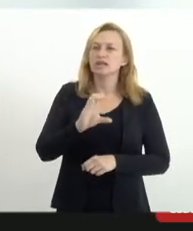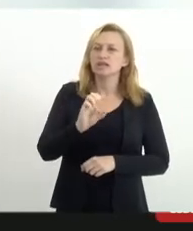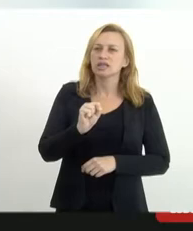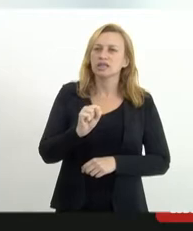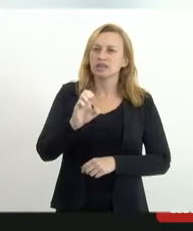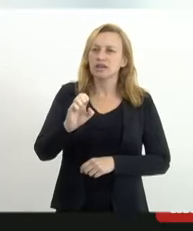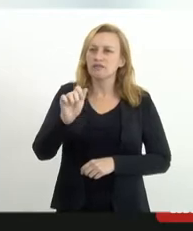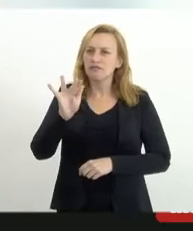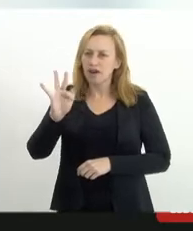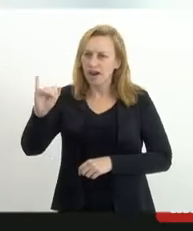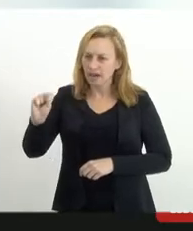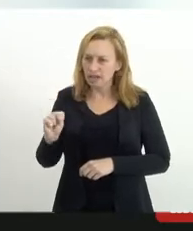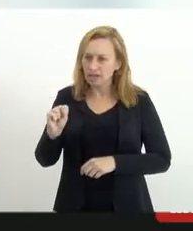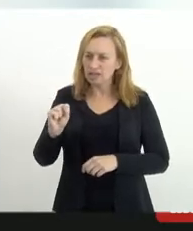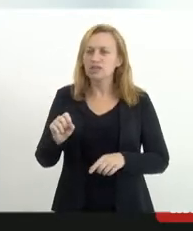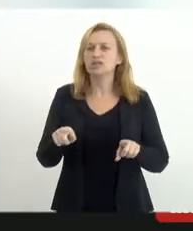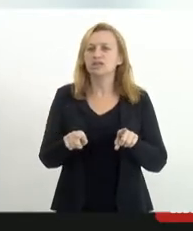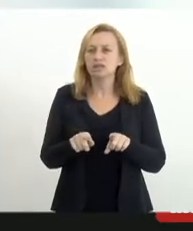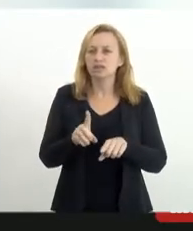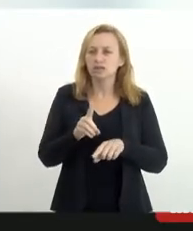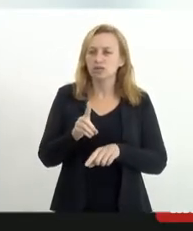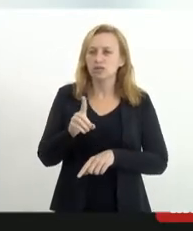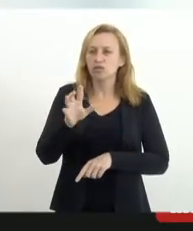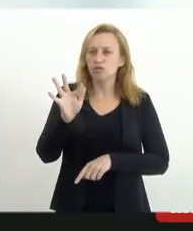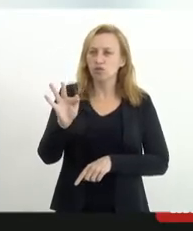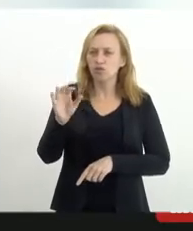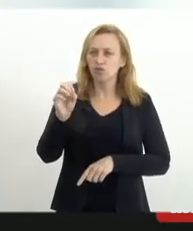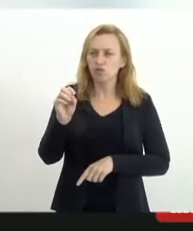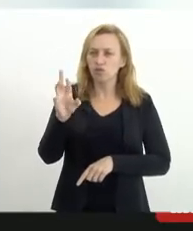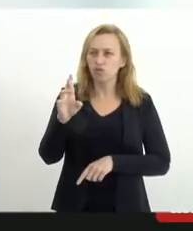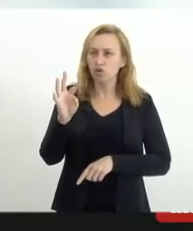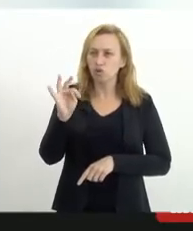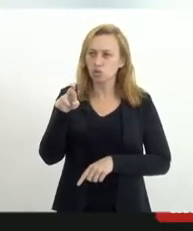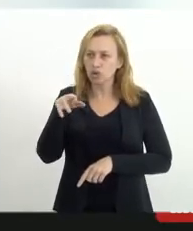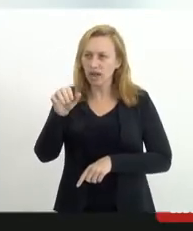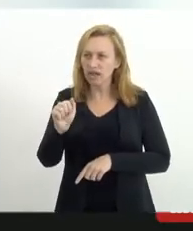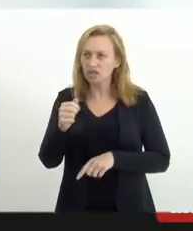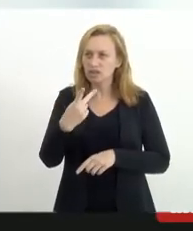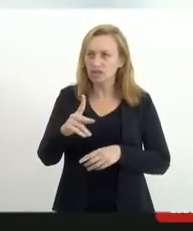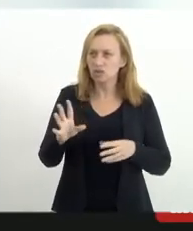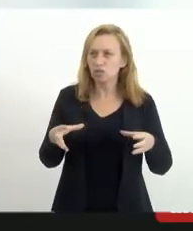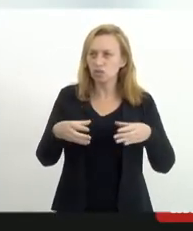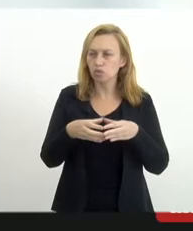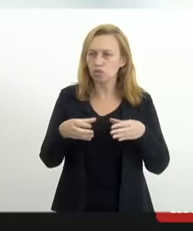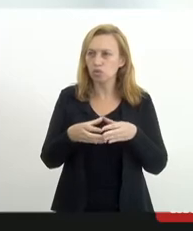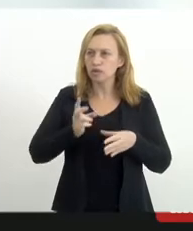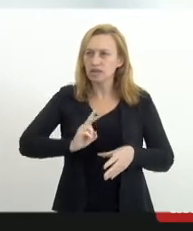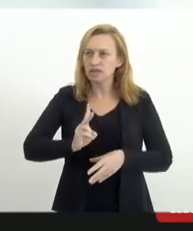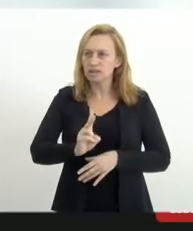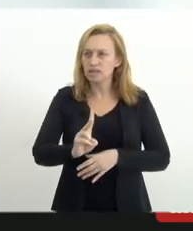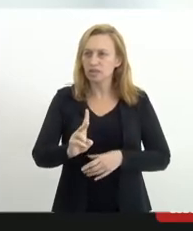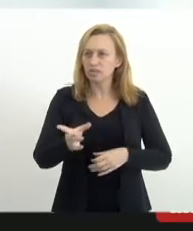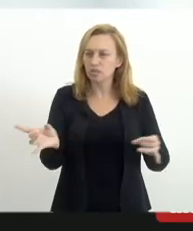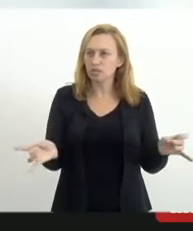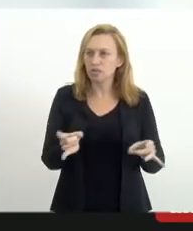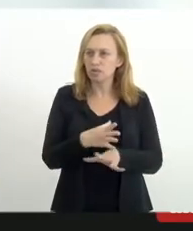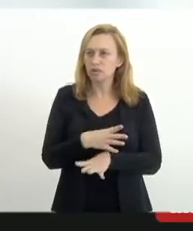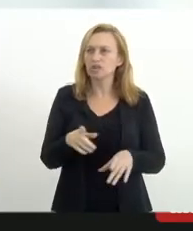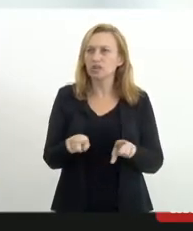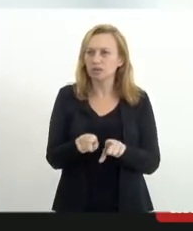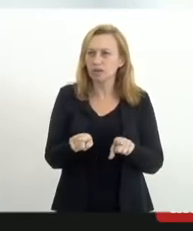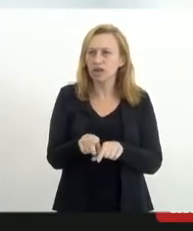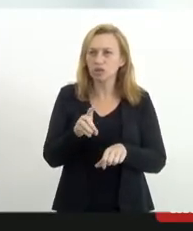Cefaz, o Fortunato e sua equipe, sempre de plantão, e também o doutor Alex